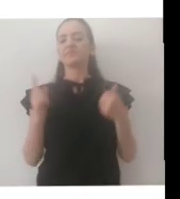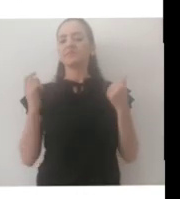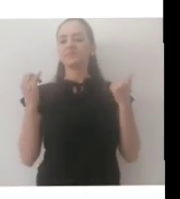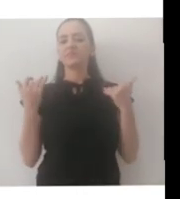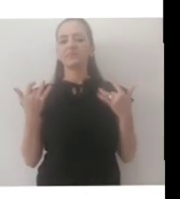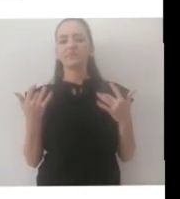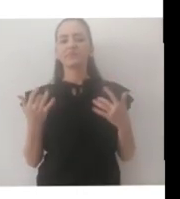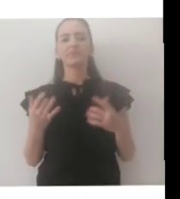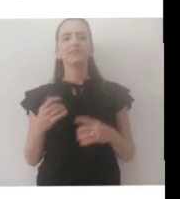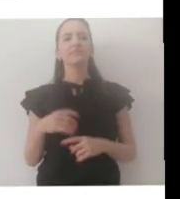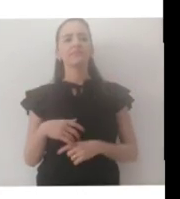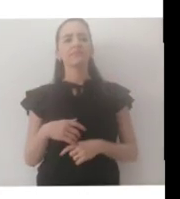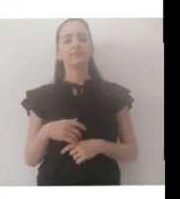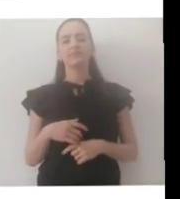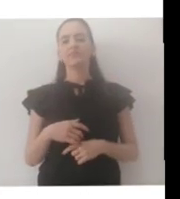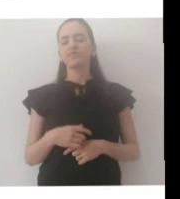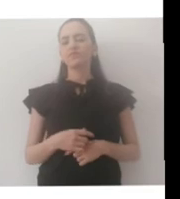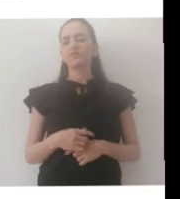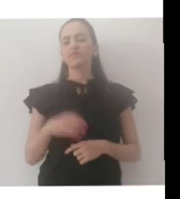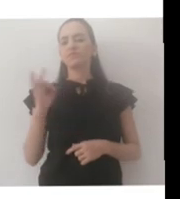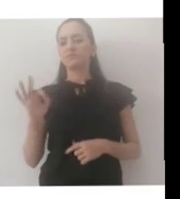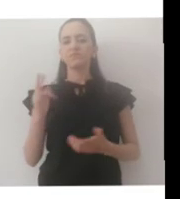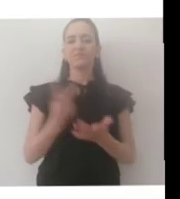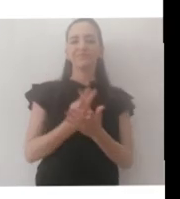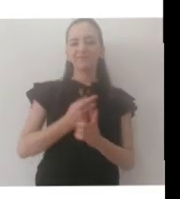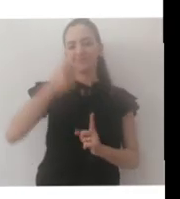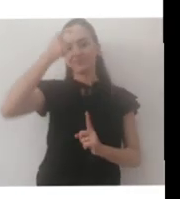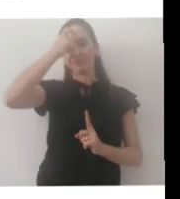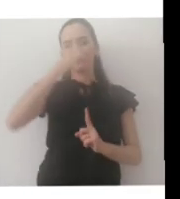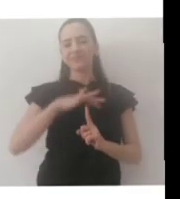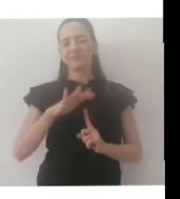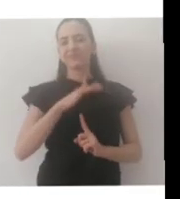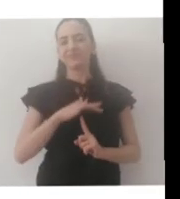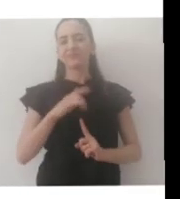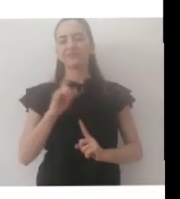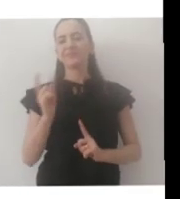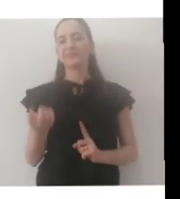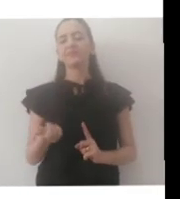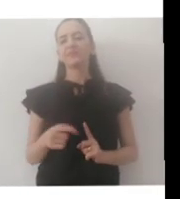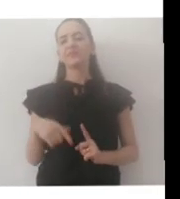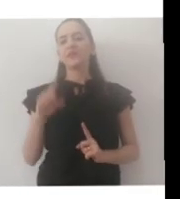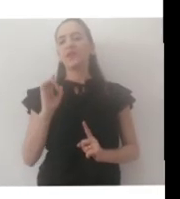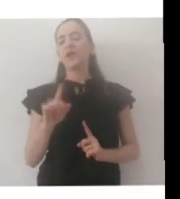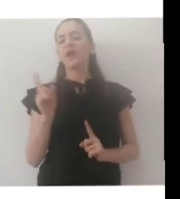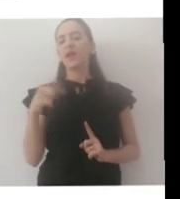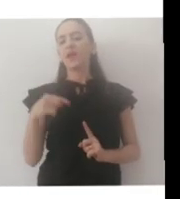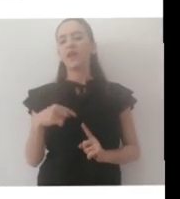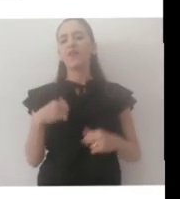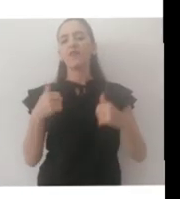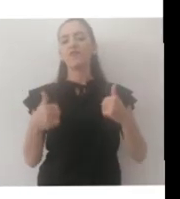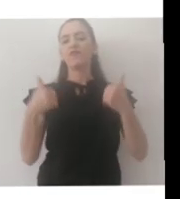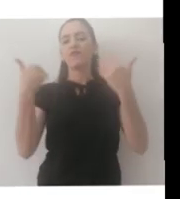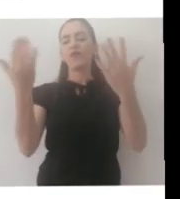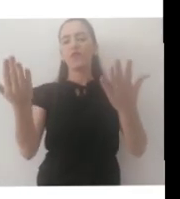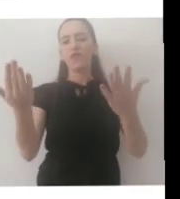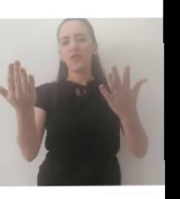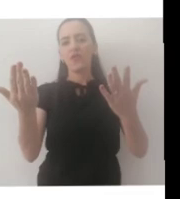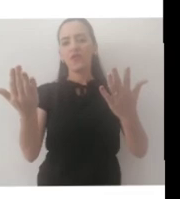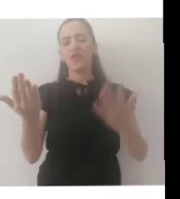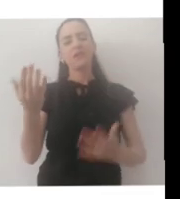ensinar isso daí de uma maneira afetuosa. Para finalizar, a autora destaca que os valores morais não